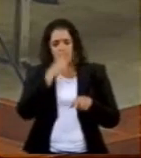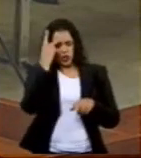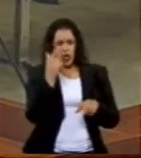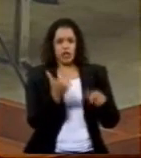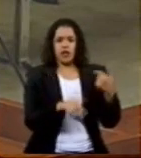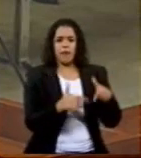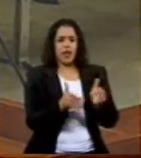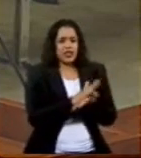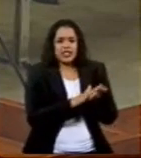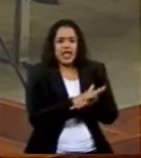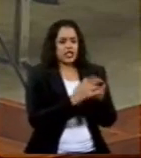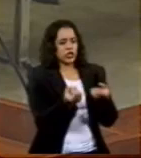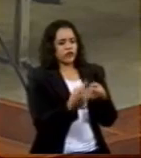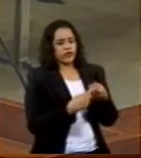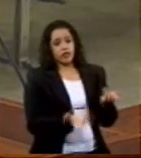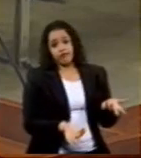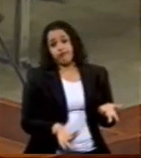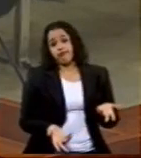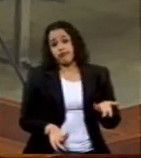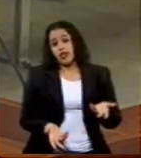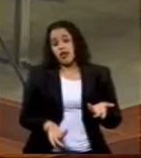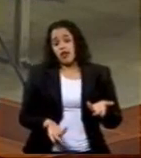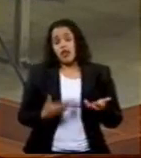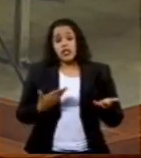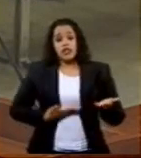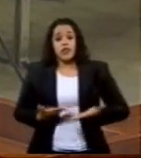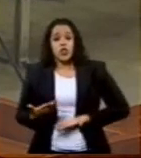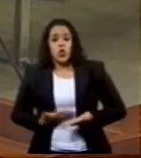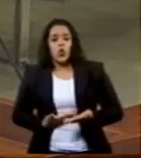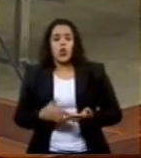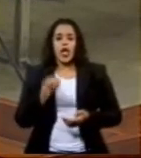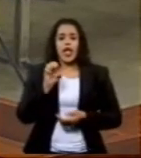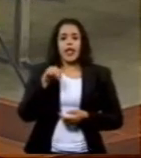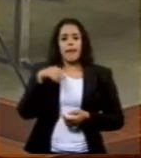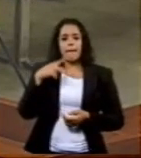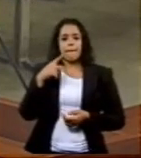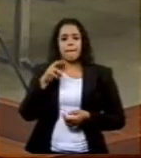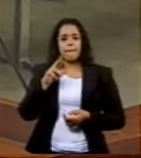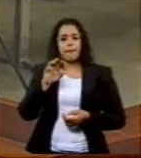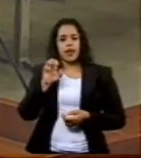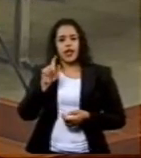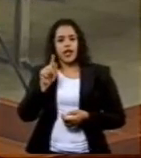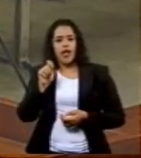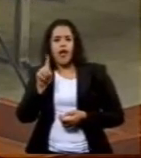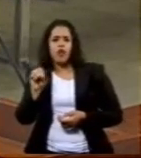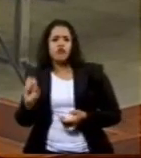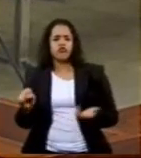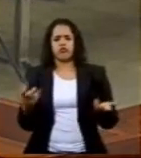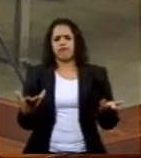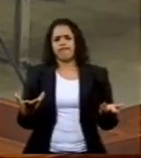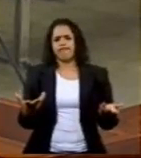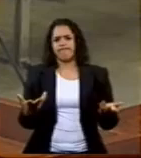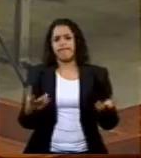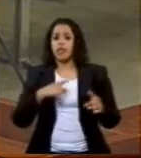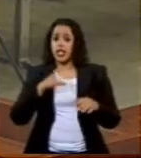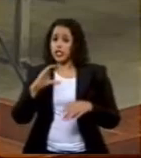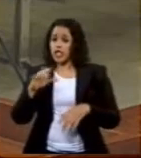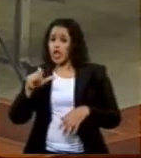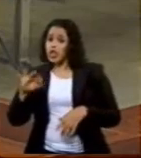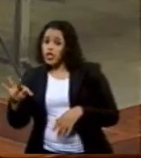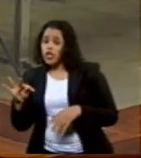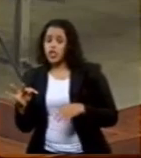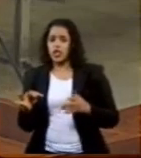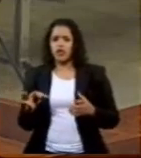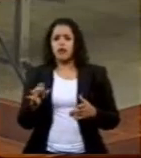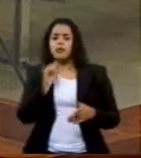falar sobre trabalhadores, servidores ou empregados, a própria lei excepciona para empregados regidos pela CLT, como